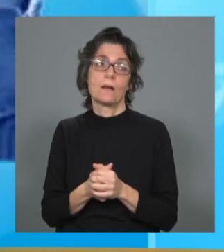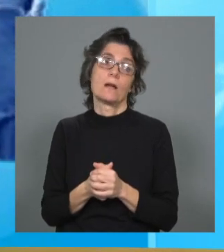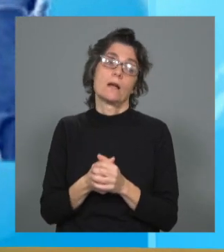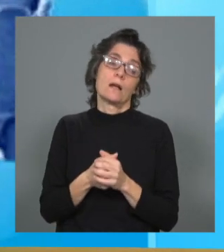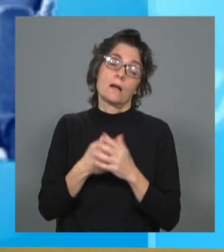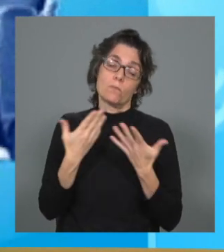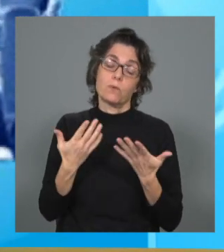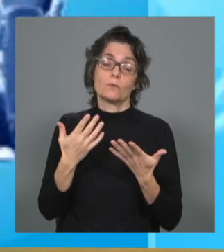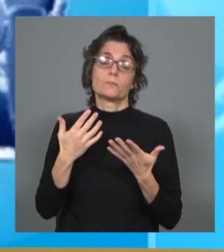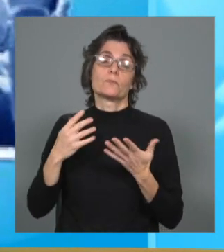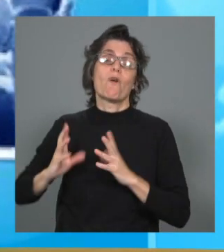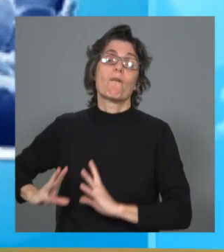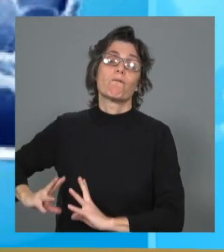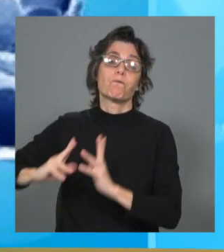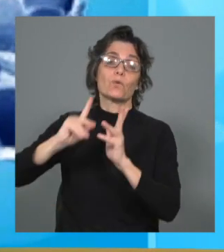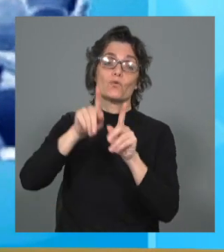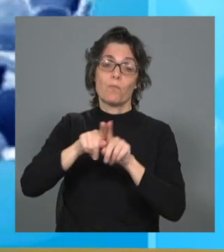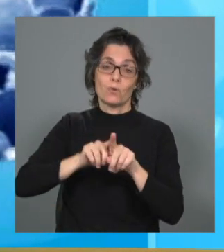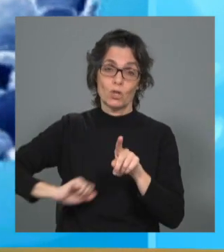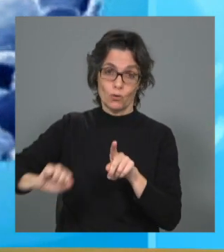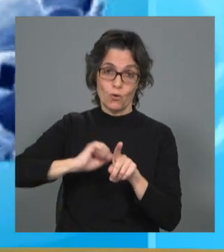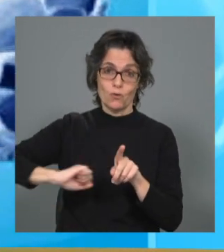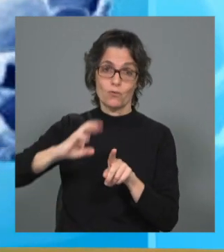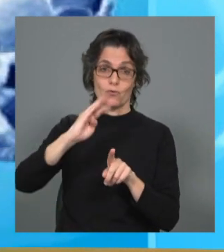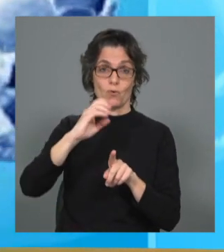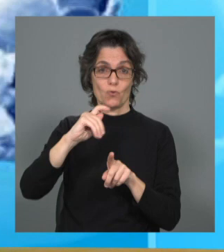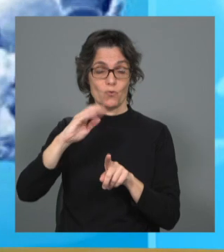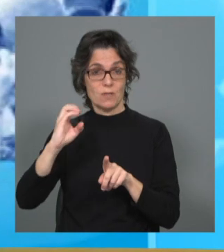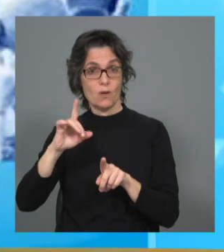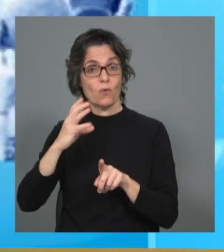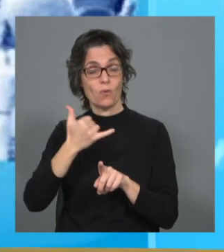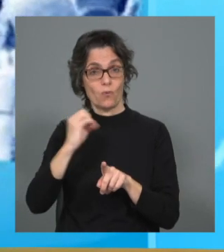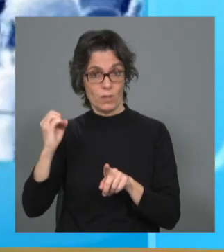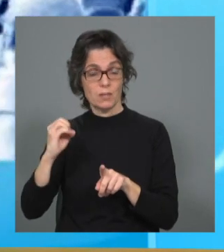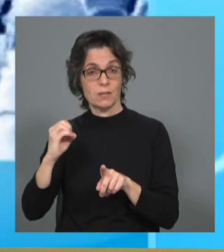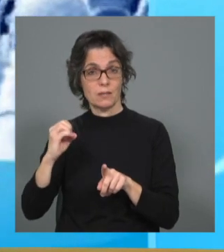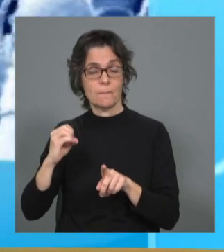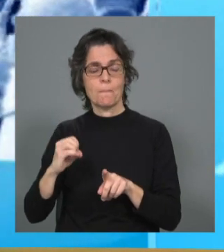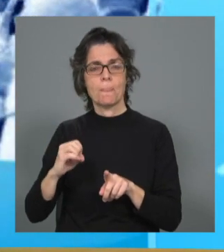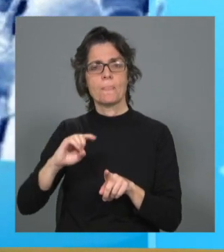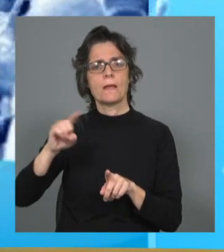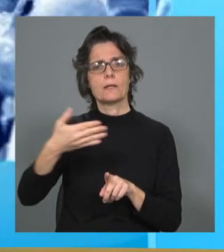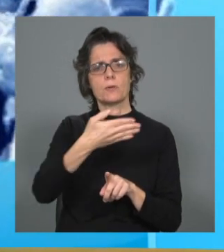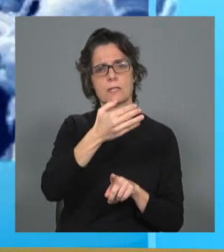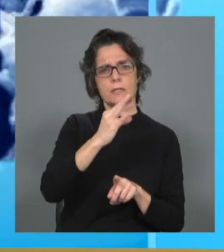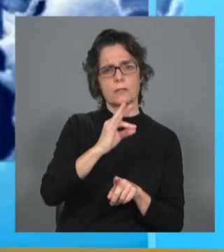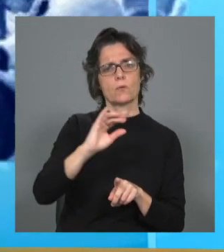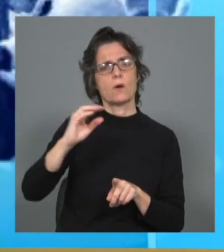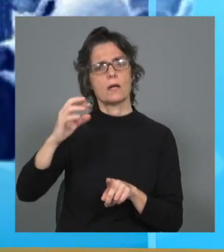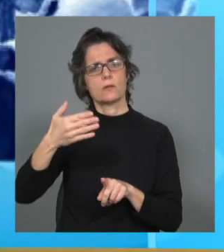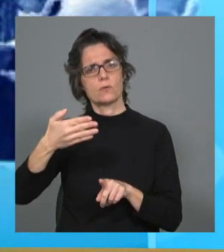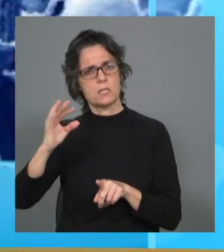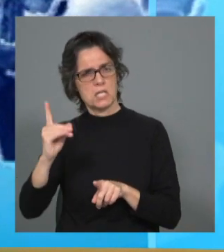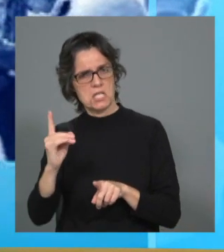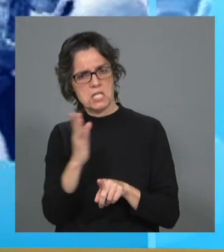própria evolução política no século XX e com a ruptura operada depois em 74, 76, houve um certo retraimento, houve